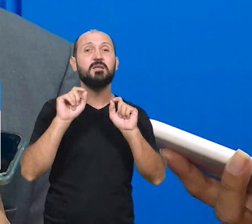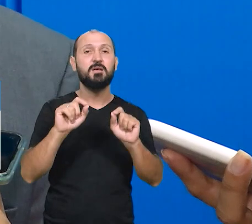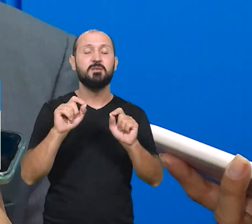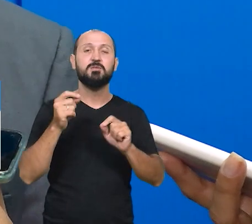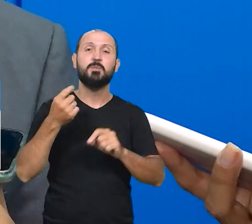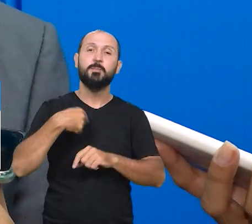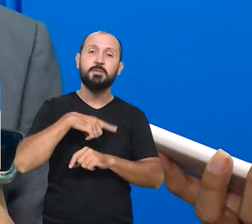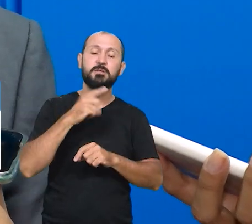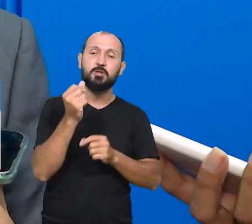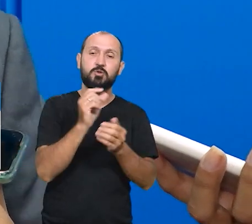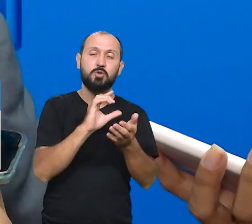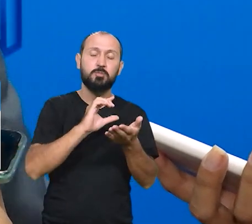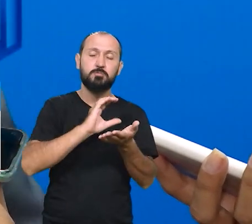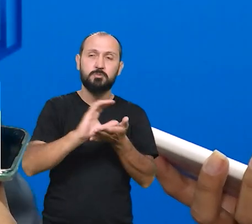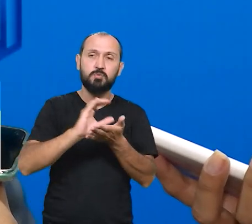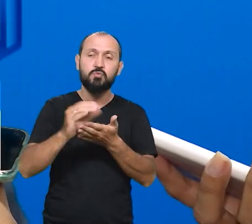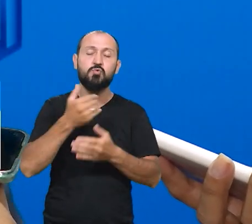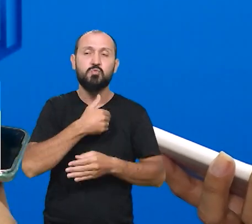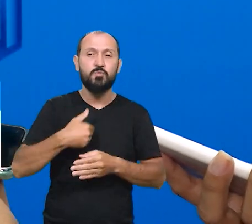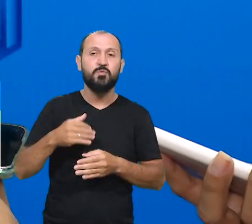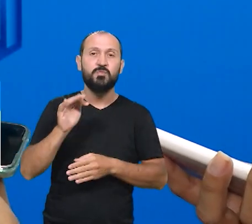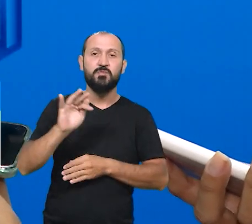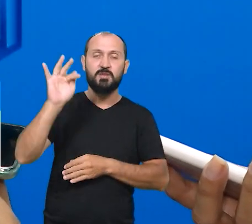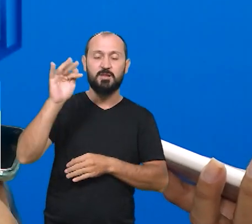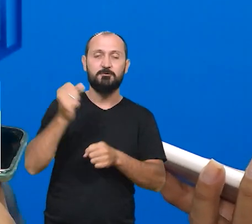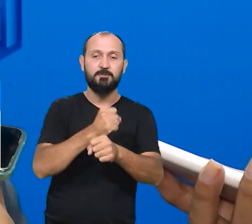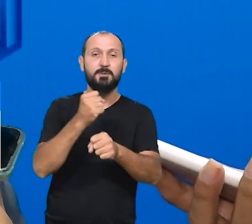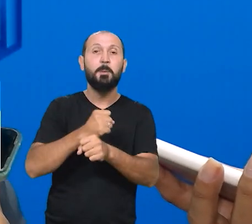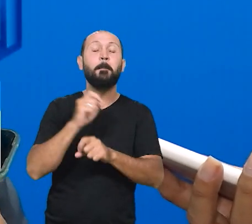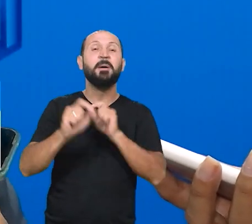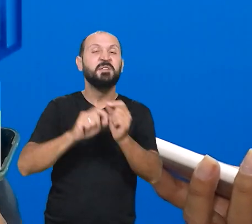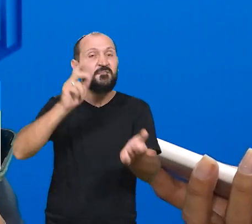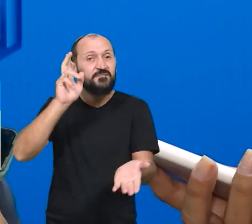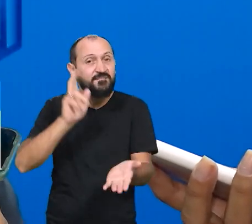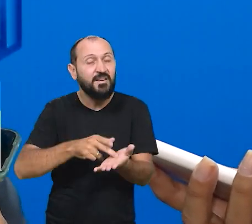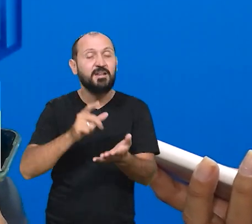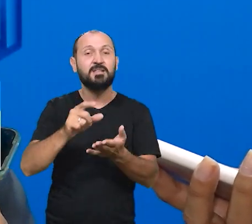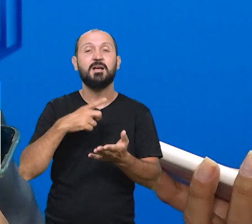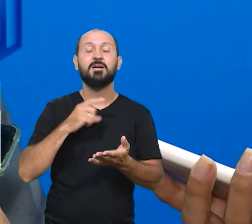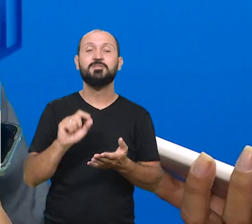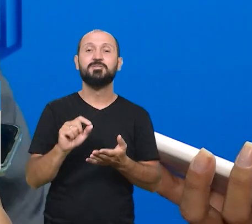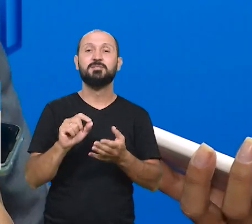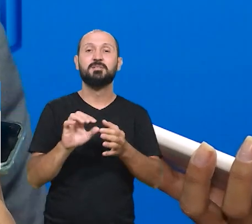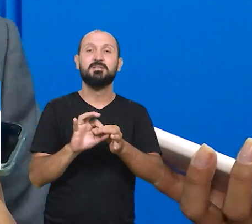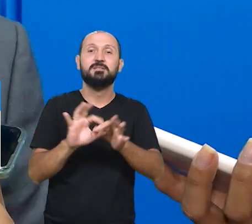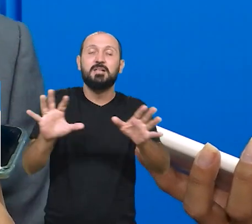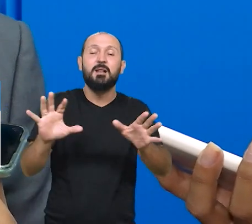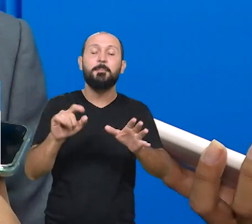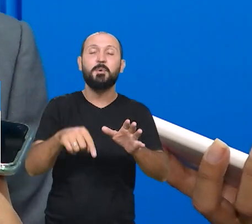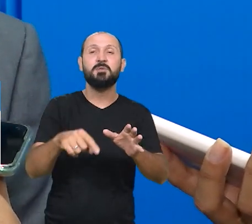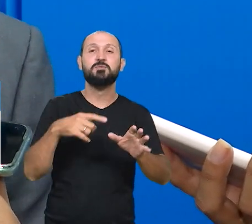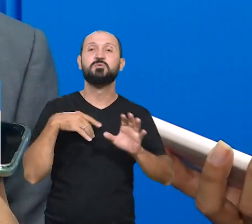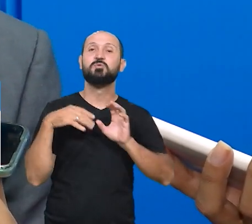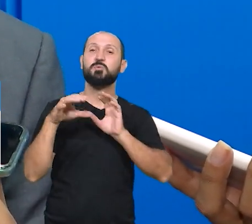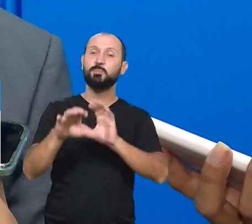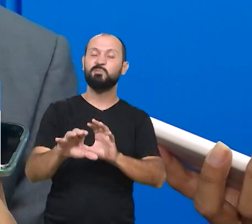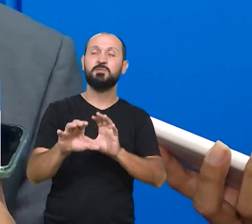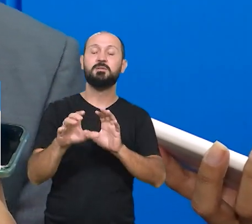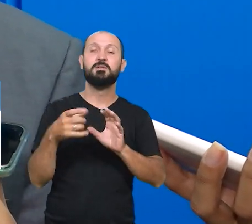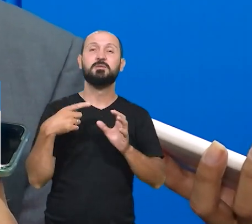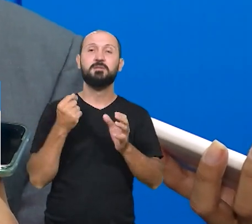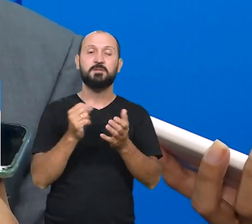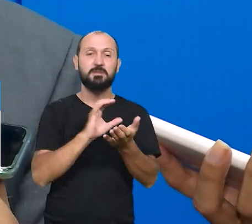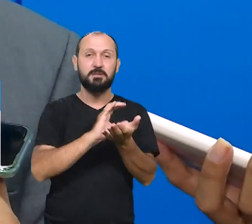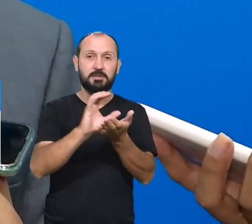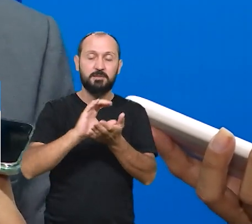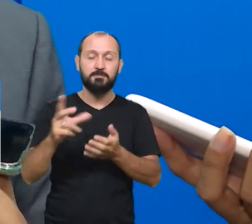vai ficar claro, é que nós precisamos ter investimento do governo federal na rodovia para que aí sim a concessão possa ser feita